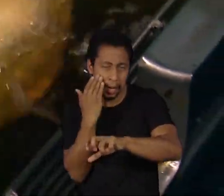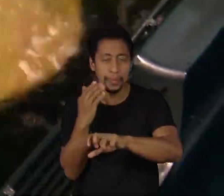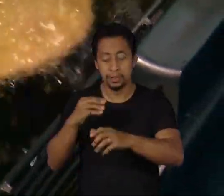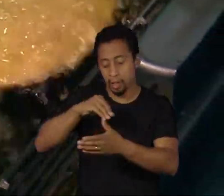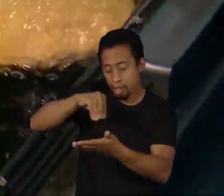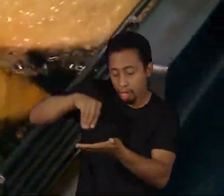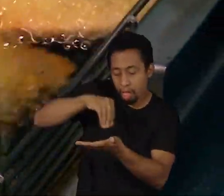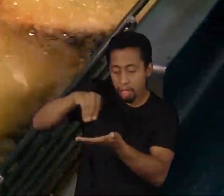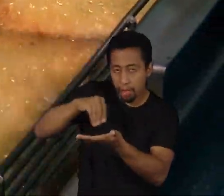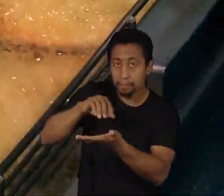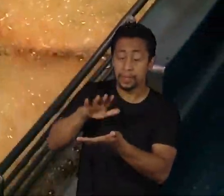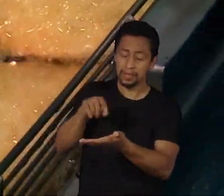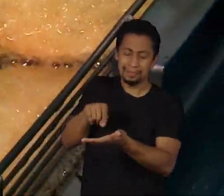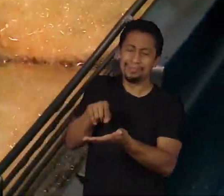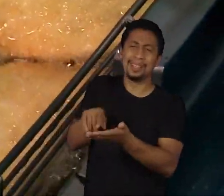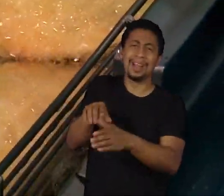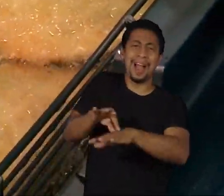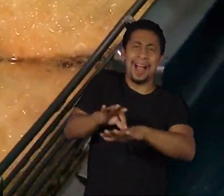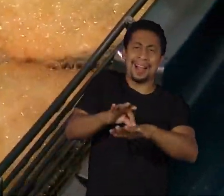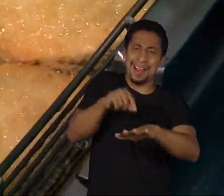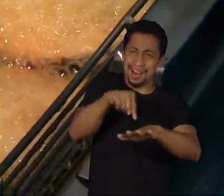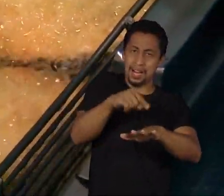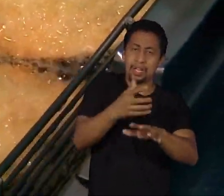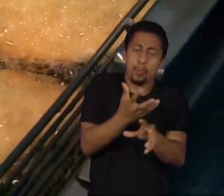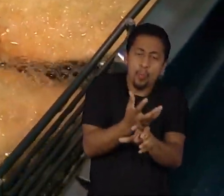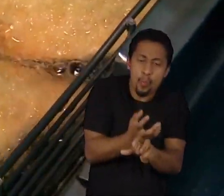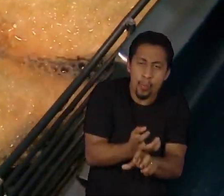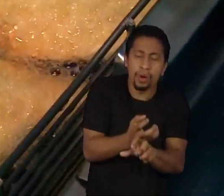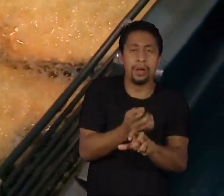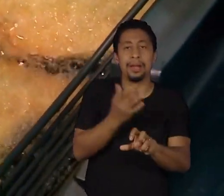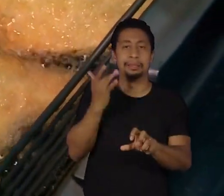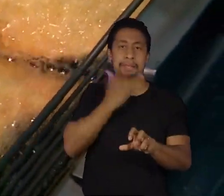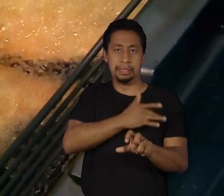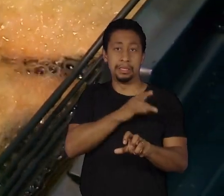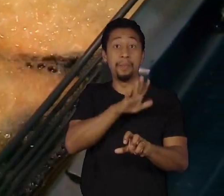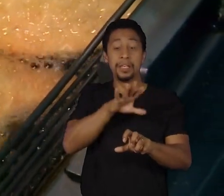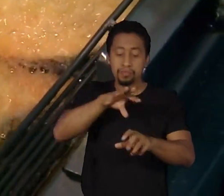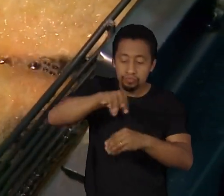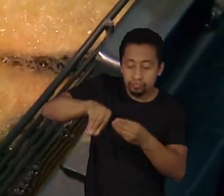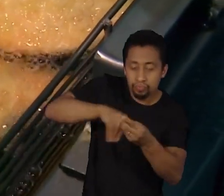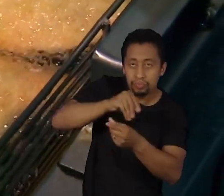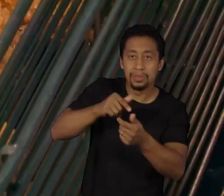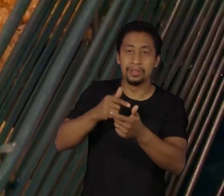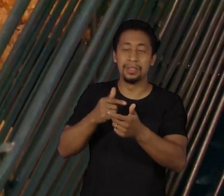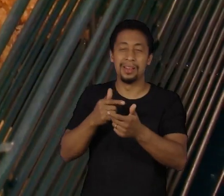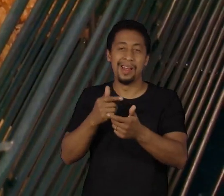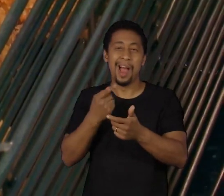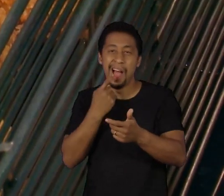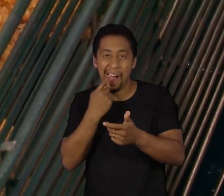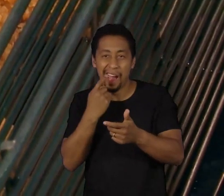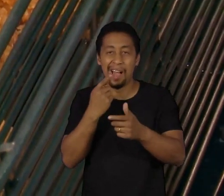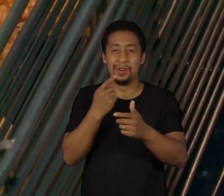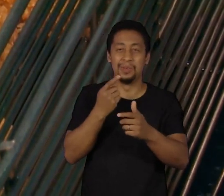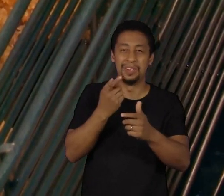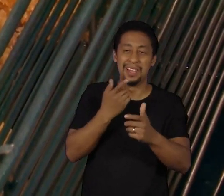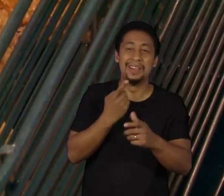sol ela é gostosa, mas se você colocar, refogar uma cebola, alho, pimenta de cheiro,